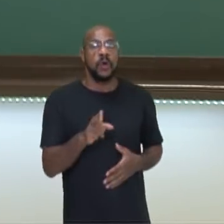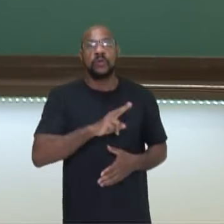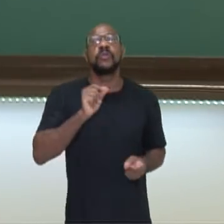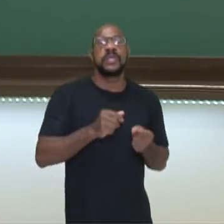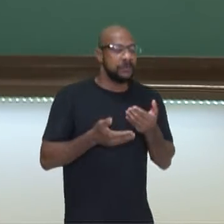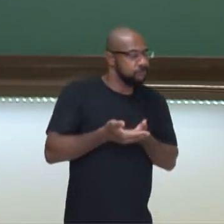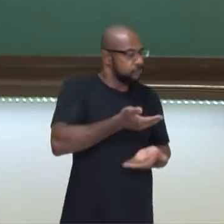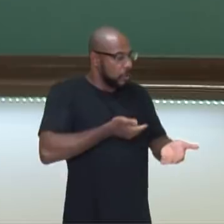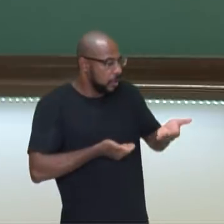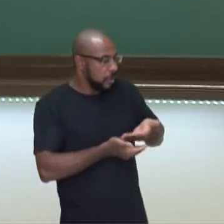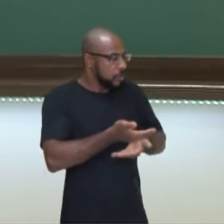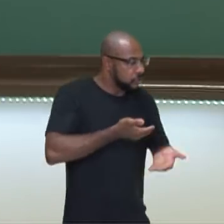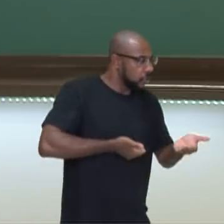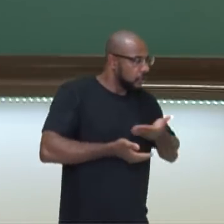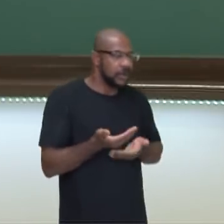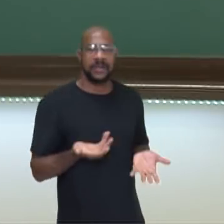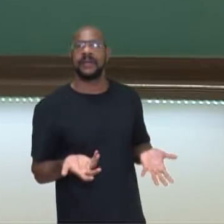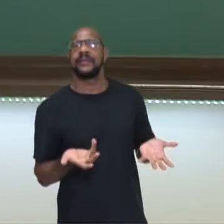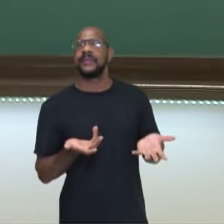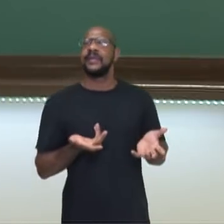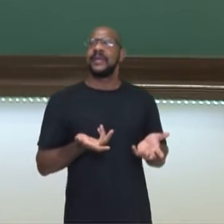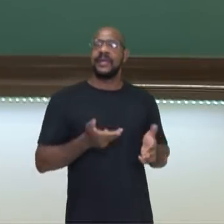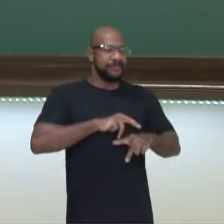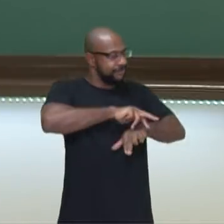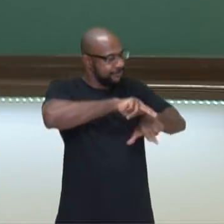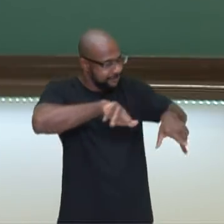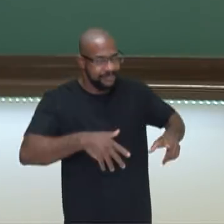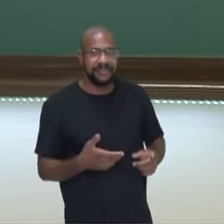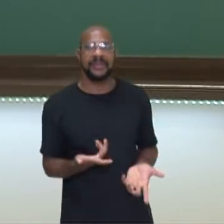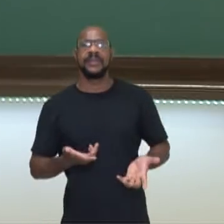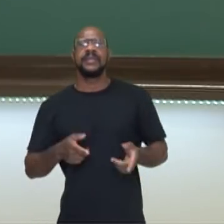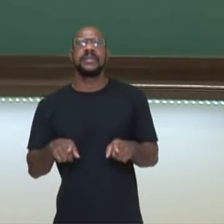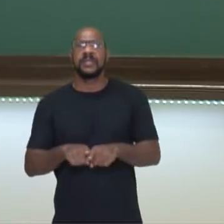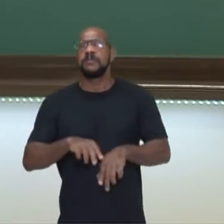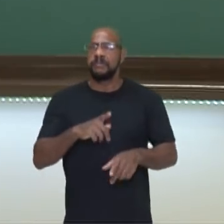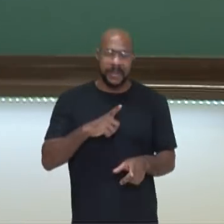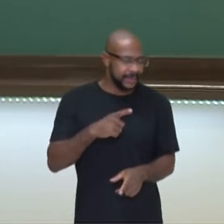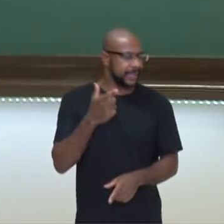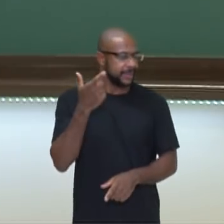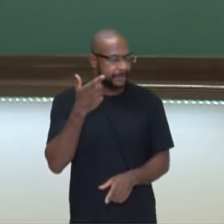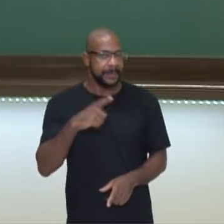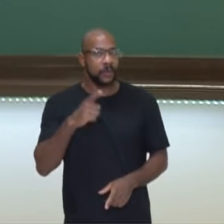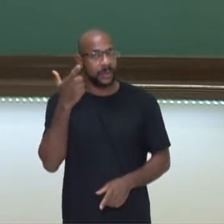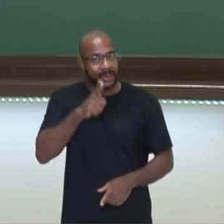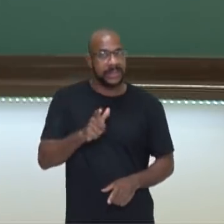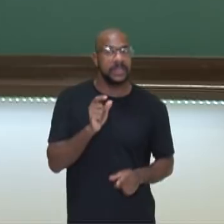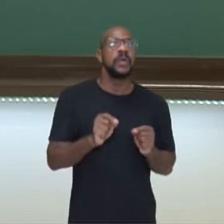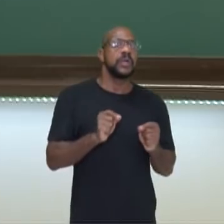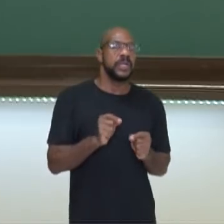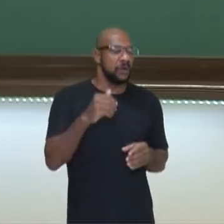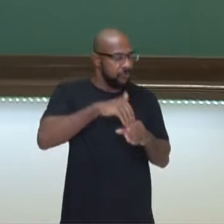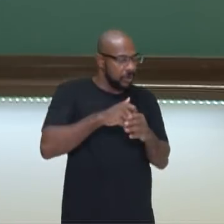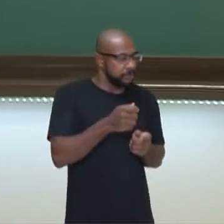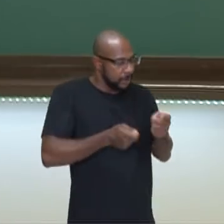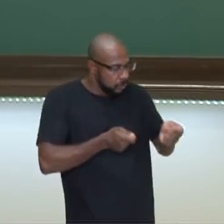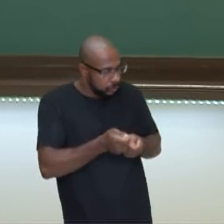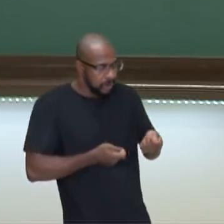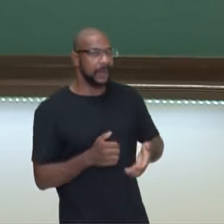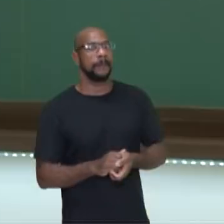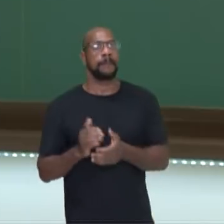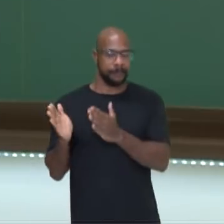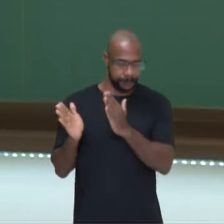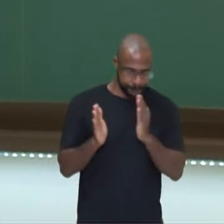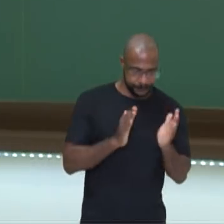favores, violência, ameaça, várias artimanhas aí para controlar esse voto. Dando